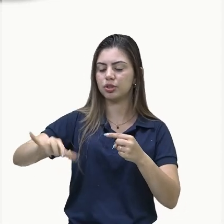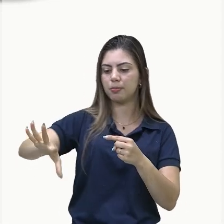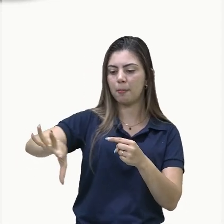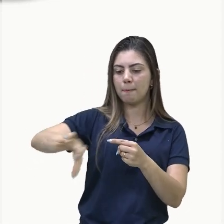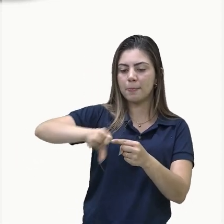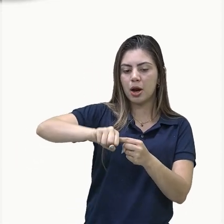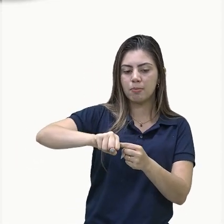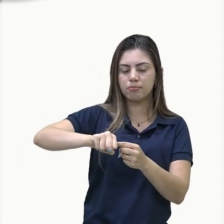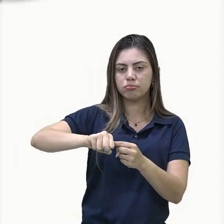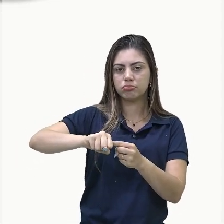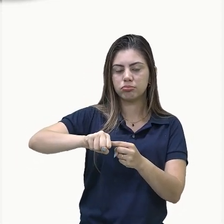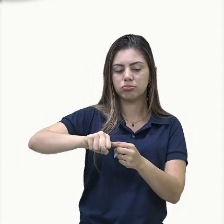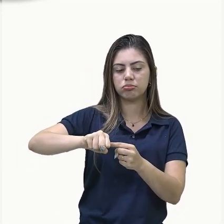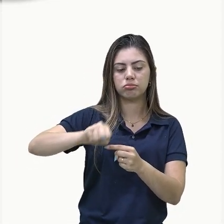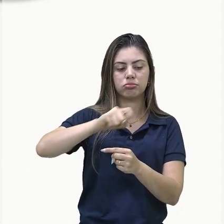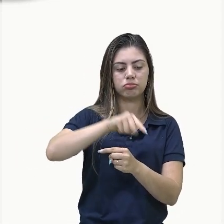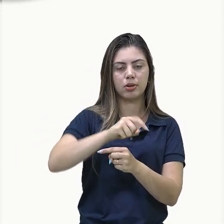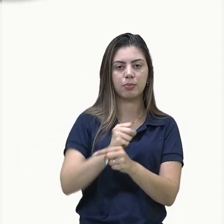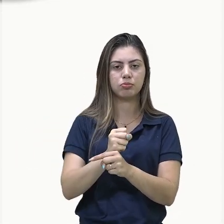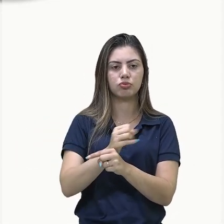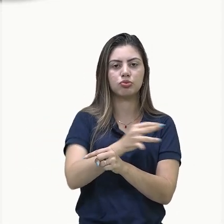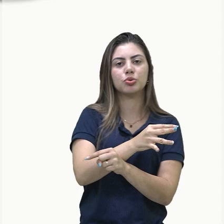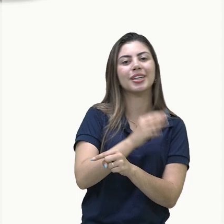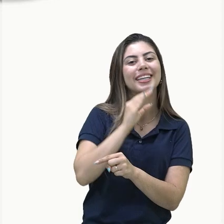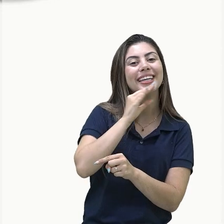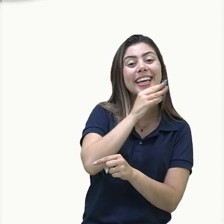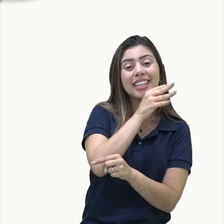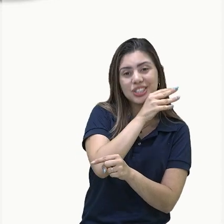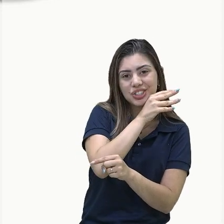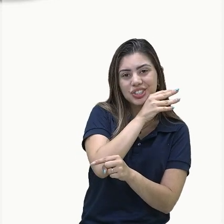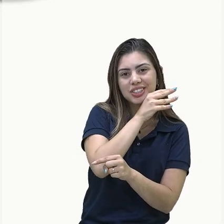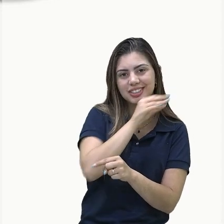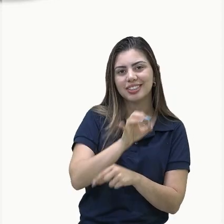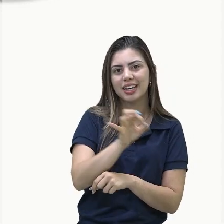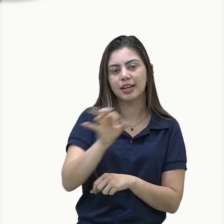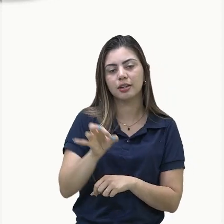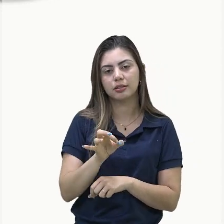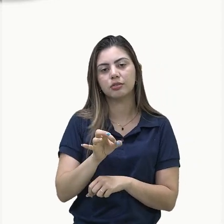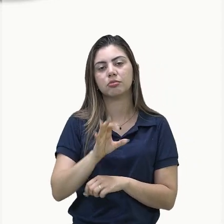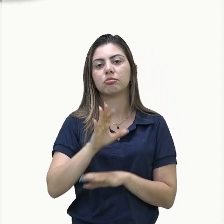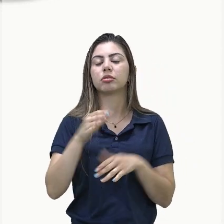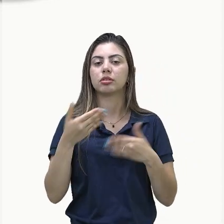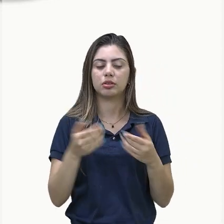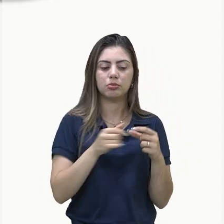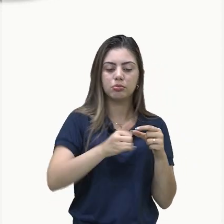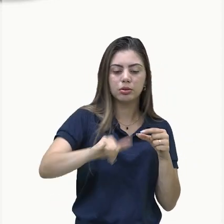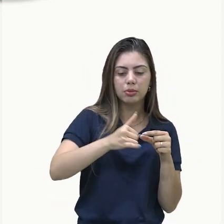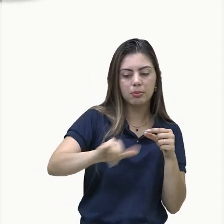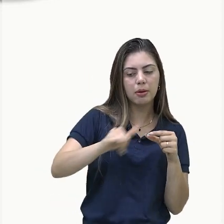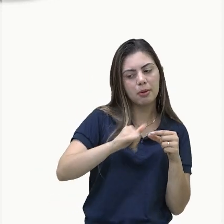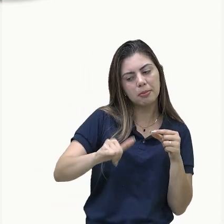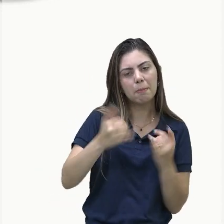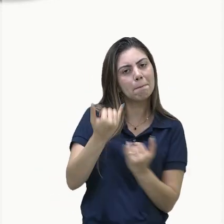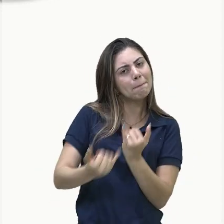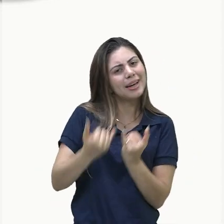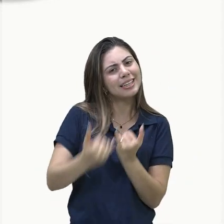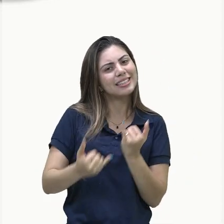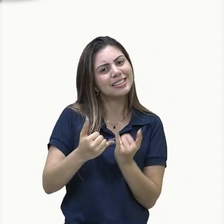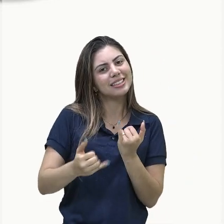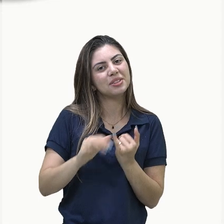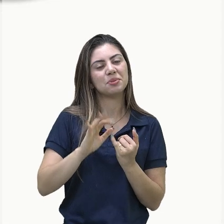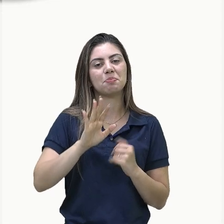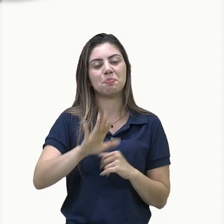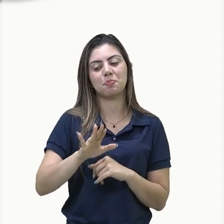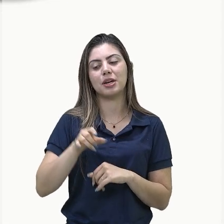resistor e do receptor. Mas eu posso, com o que eu conheço, com o conceito de receptor, eu posso dizer